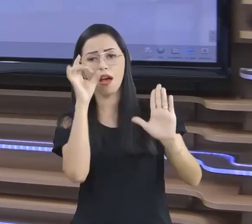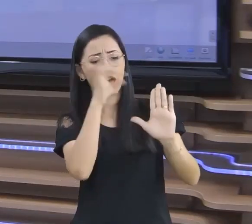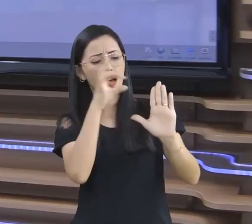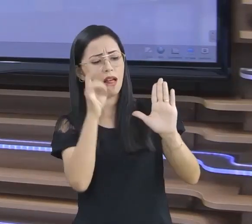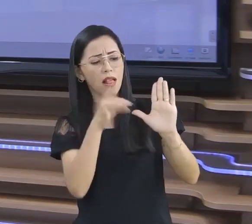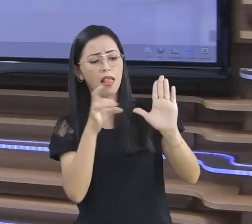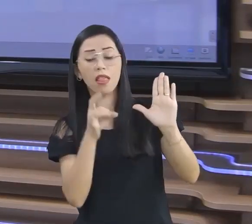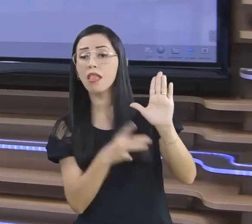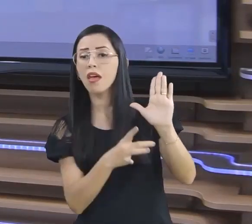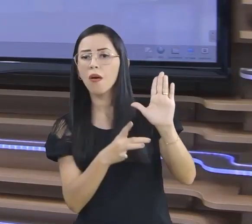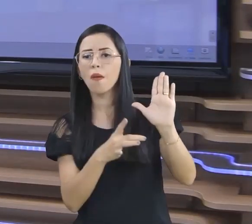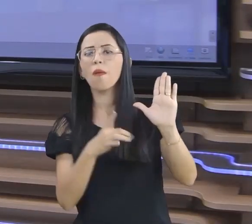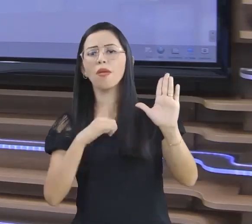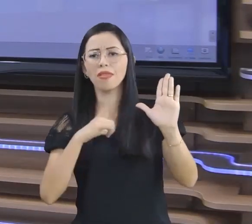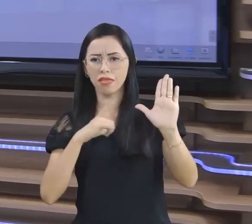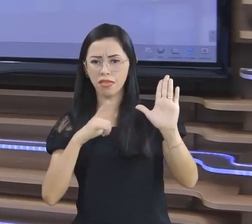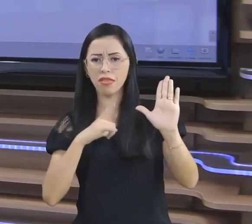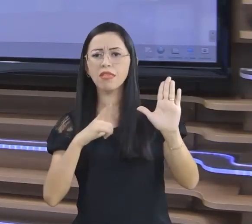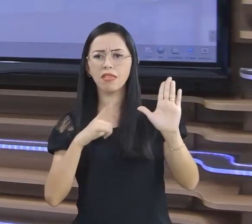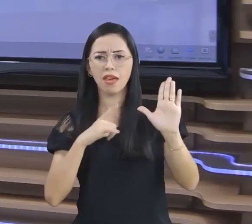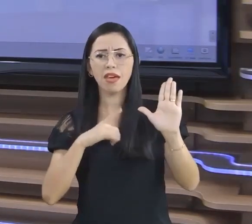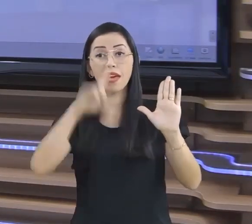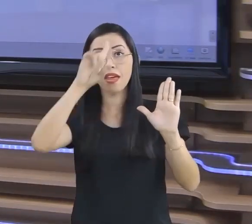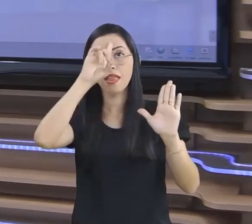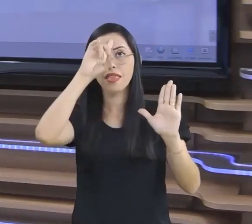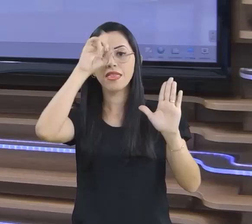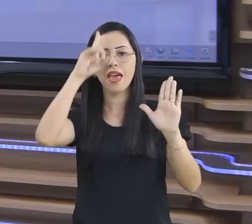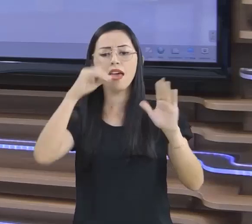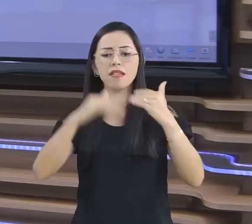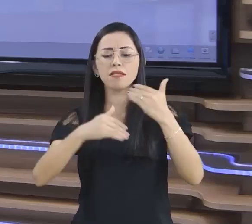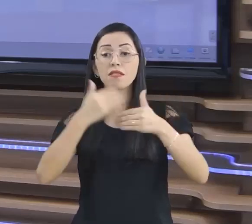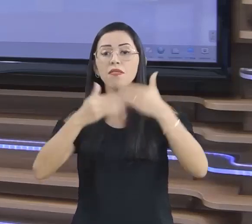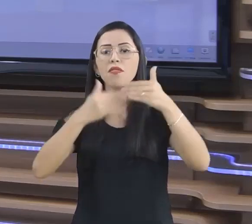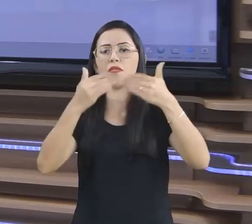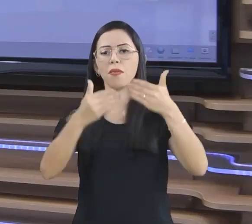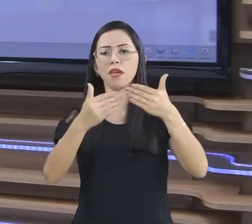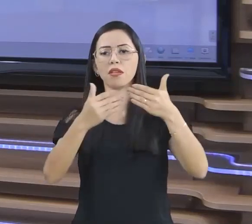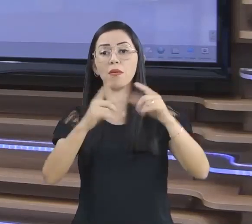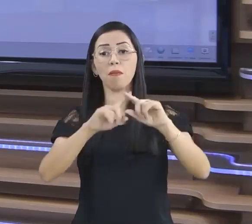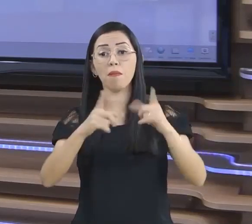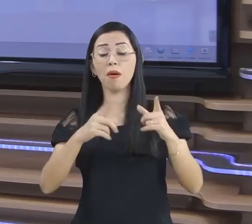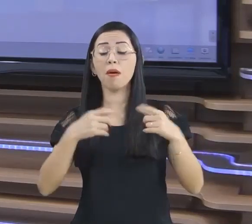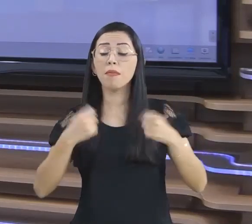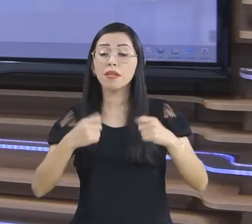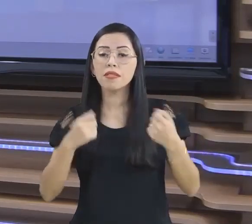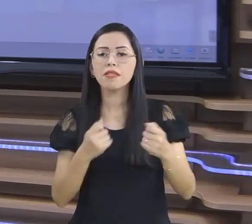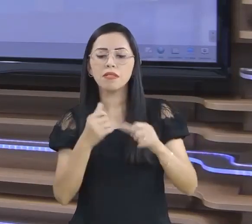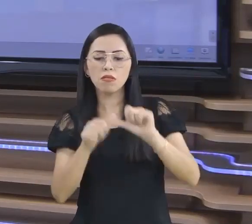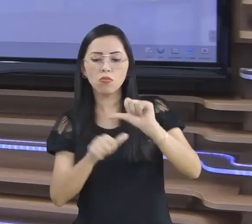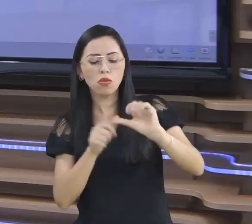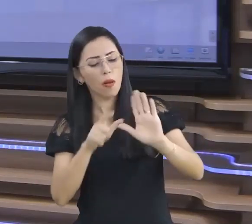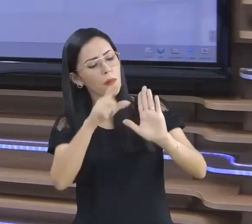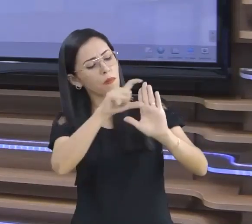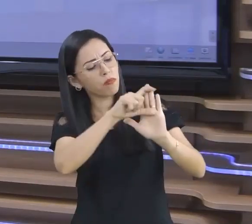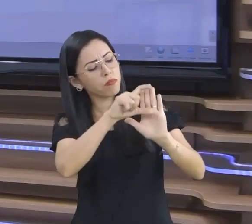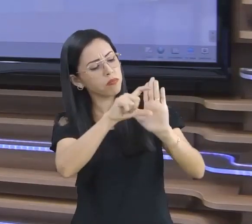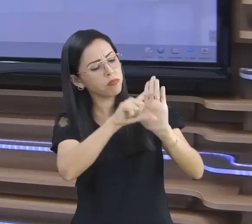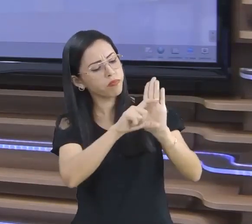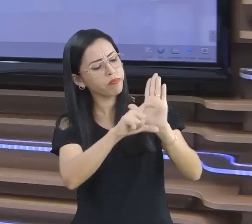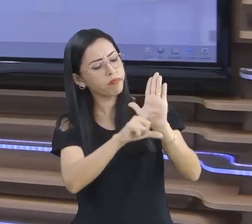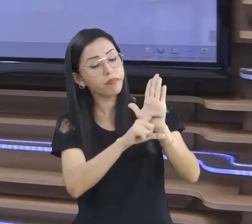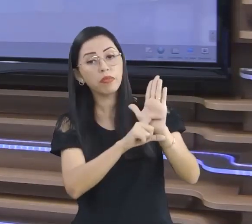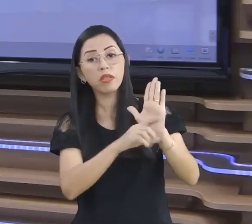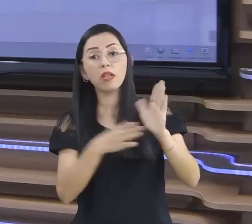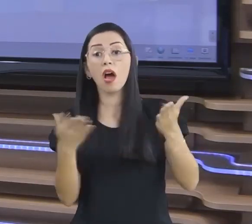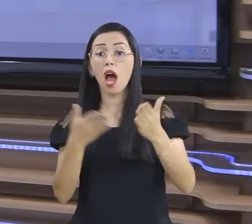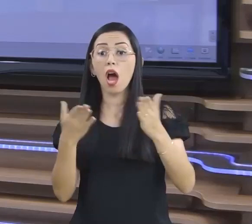desenvolvimento daquele assunto. Então, ele há necessidade de se mudar de parágrafo. E é agora esse objetivo que a gente